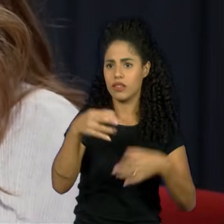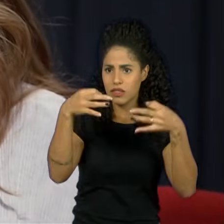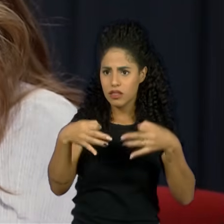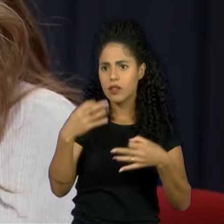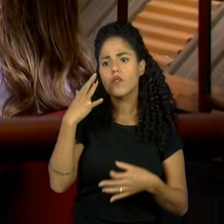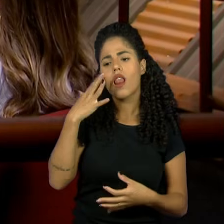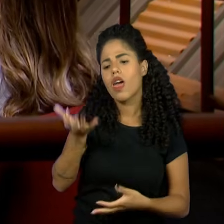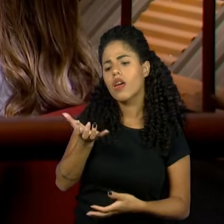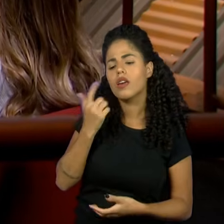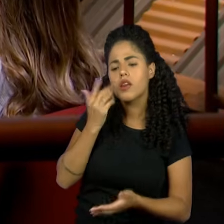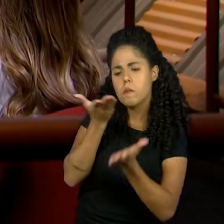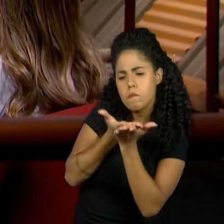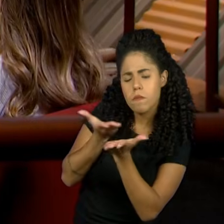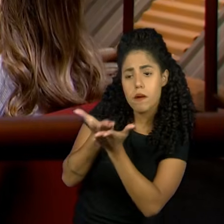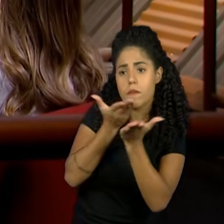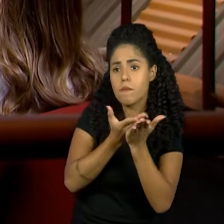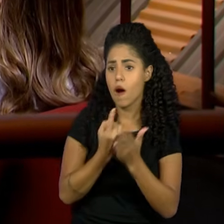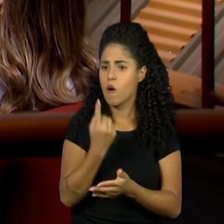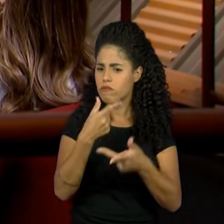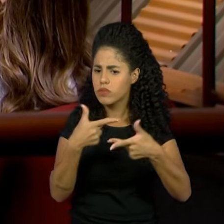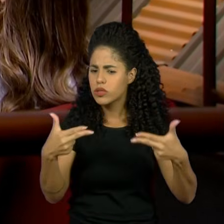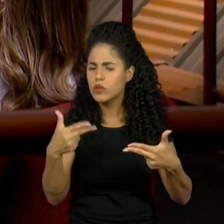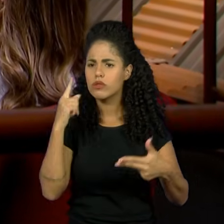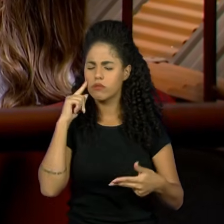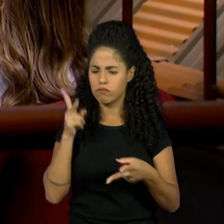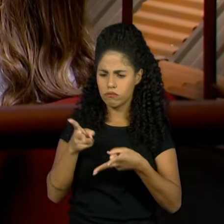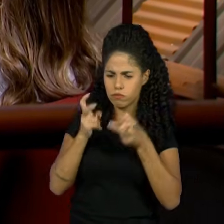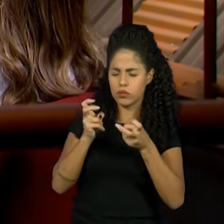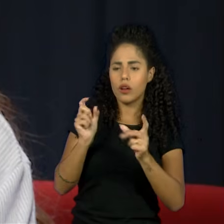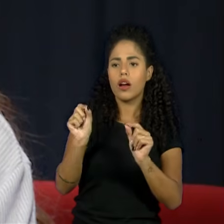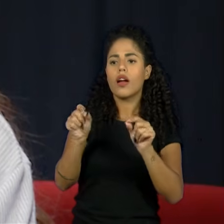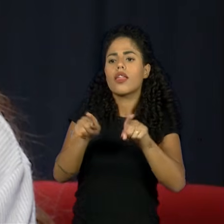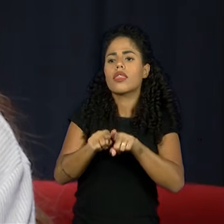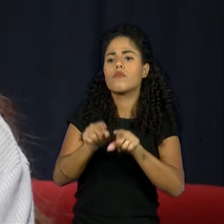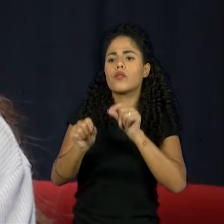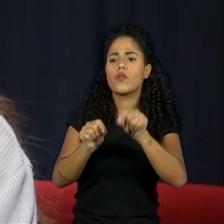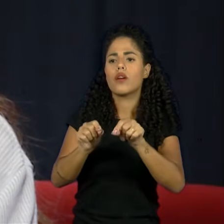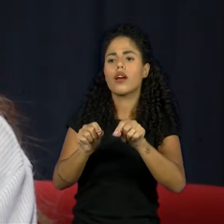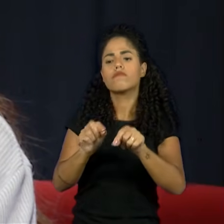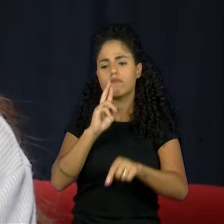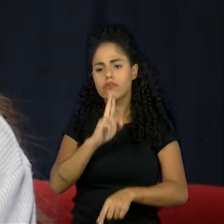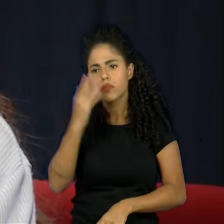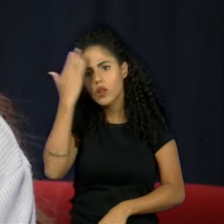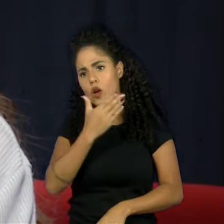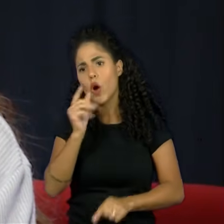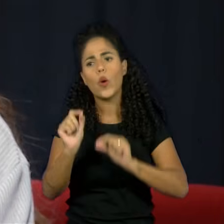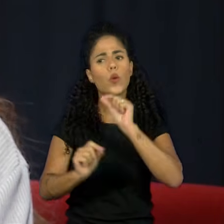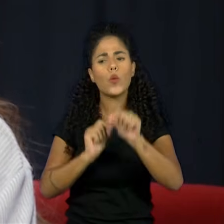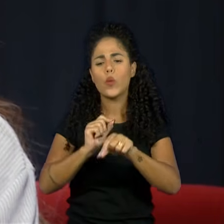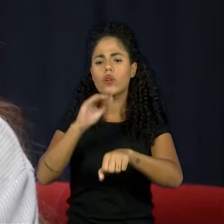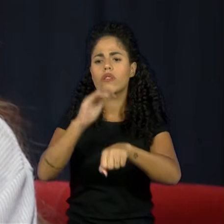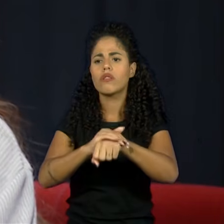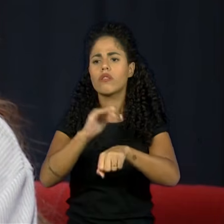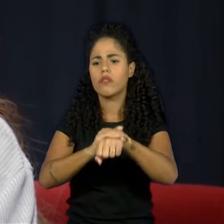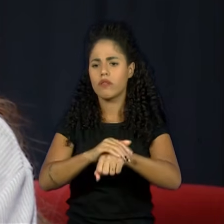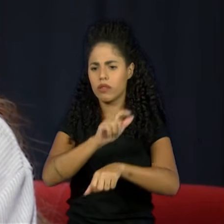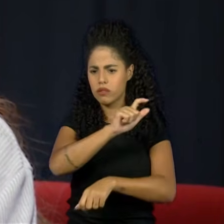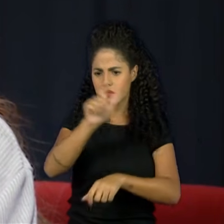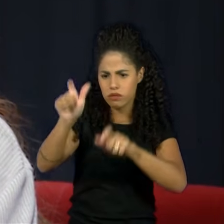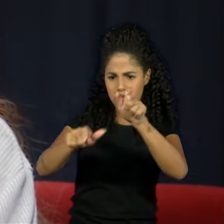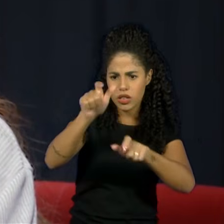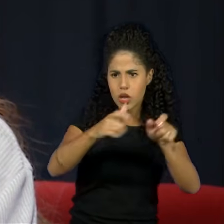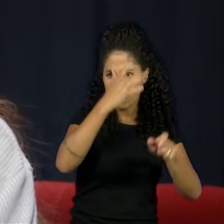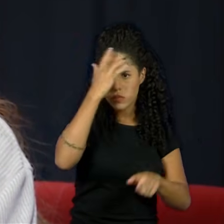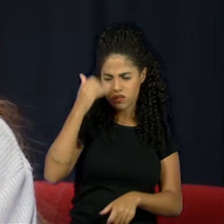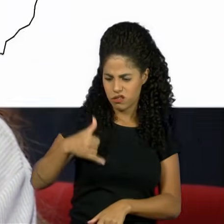queriam estudar. Uma das coisas que eles quiseram ter como resposta era o que fazia uma pessoa chegar nos 90